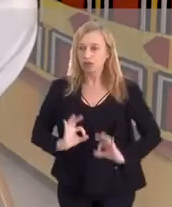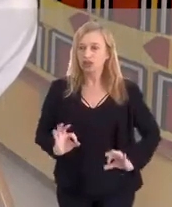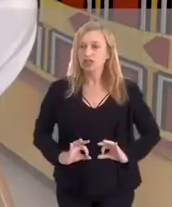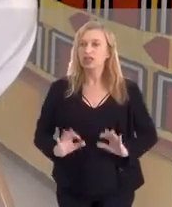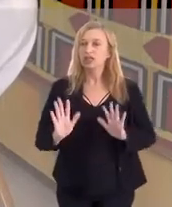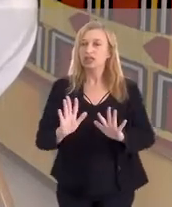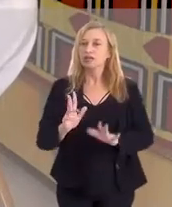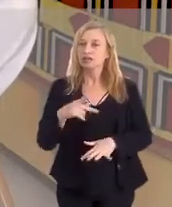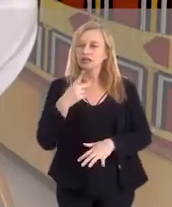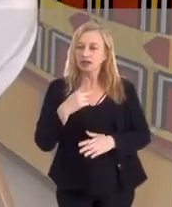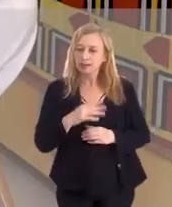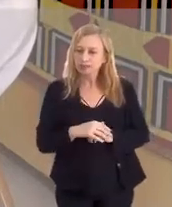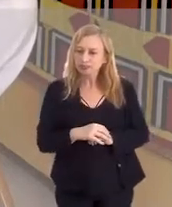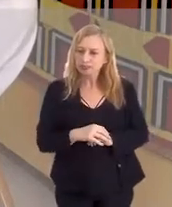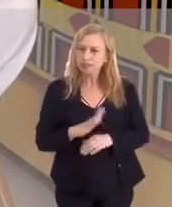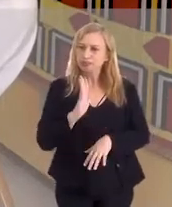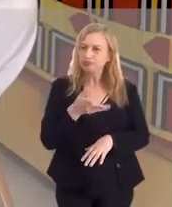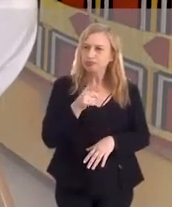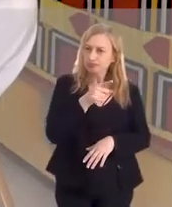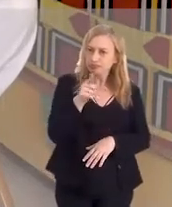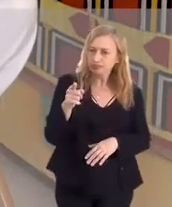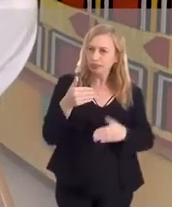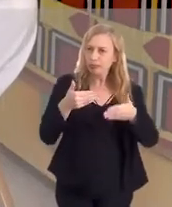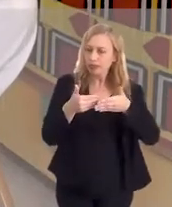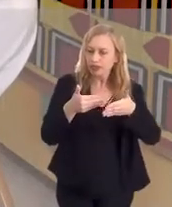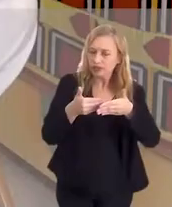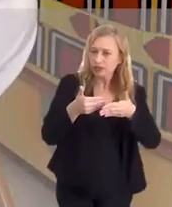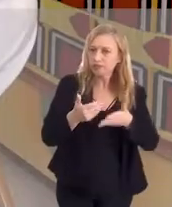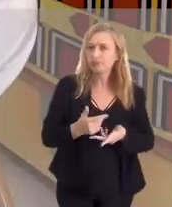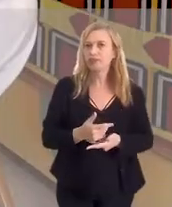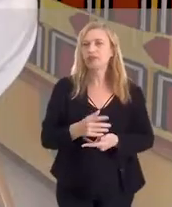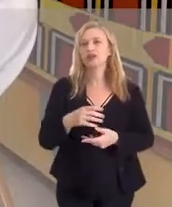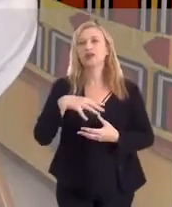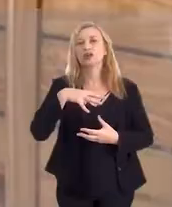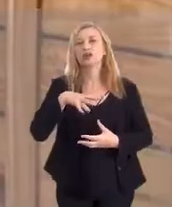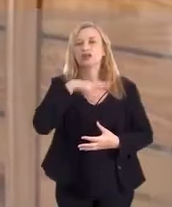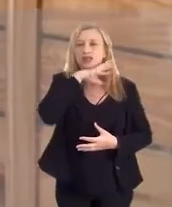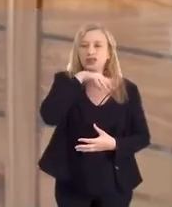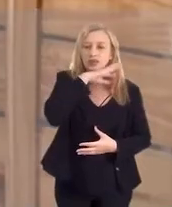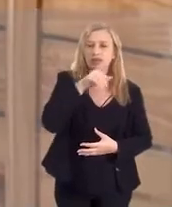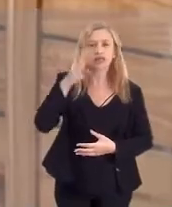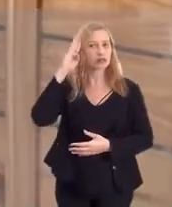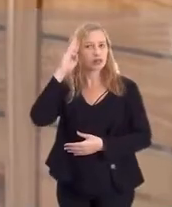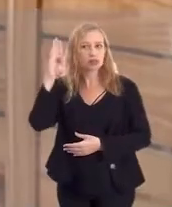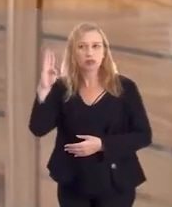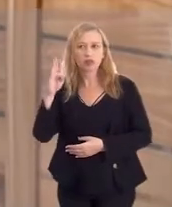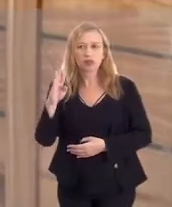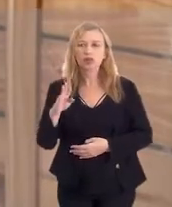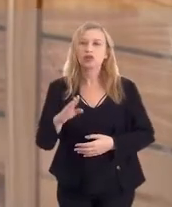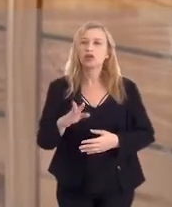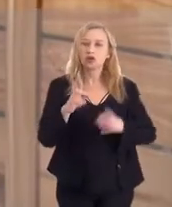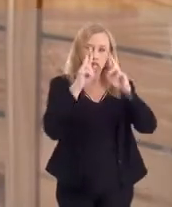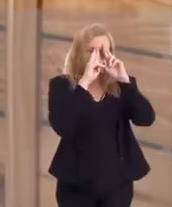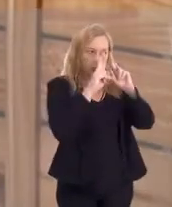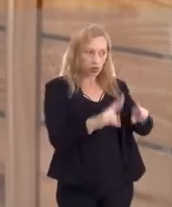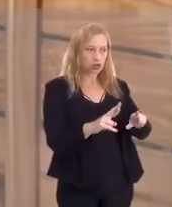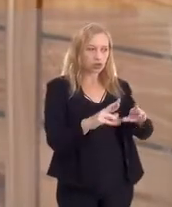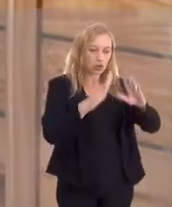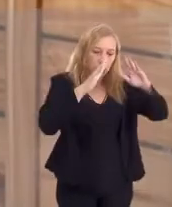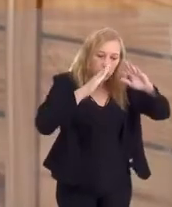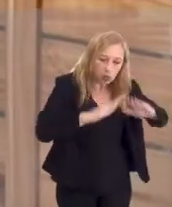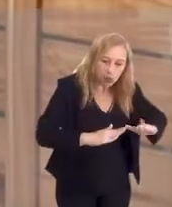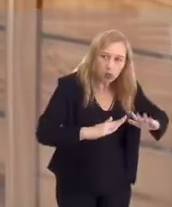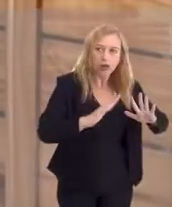E me diz uma coisa. Já que vocês têm essa proximidade com os animais, principalmente, e um